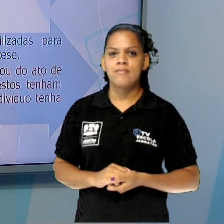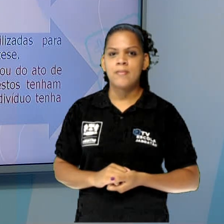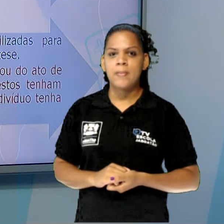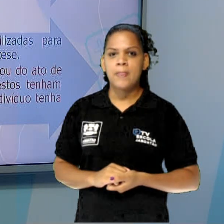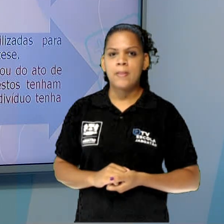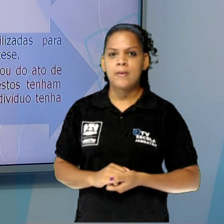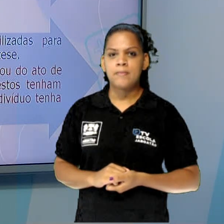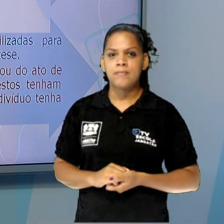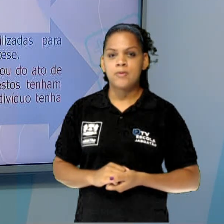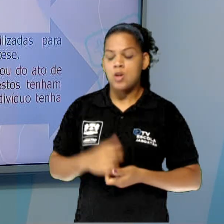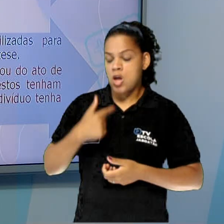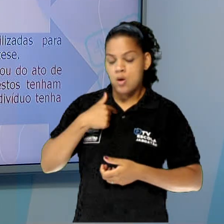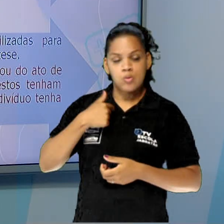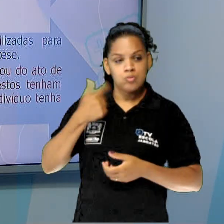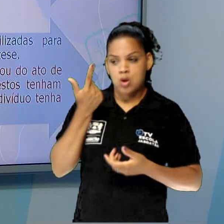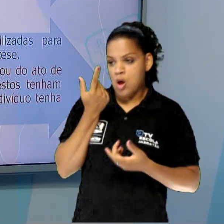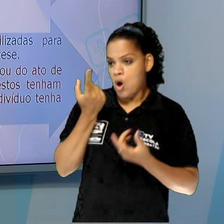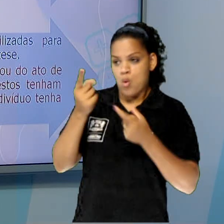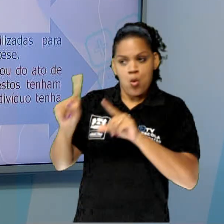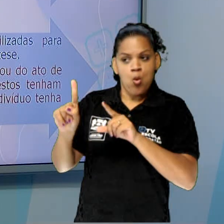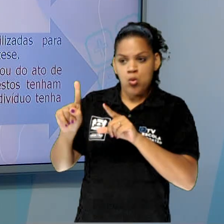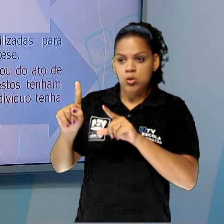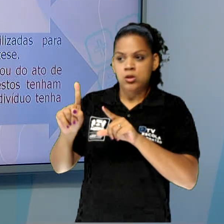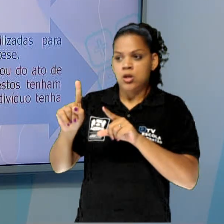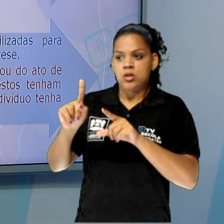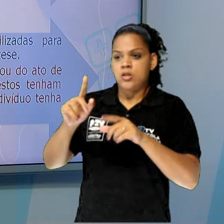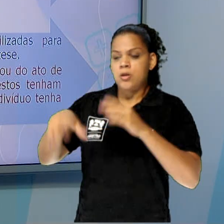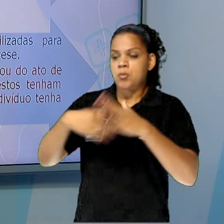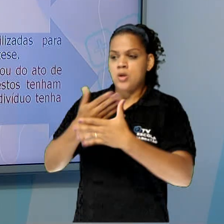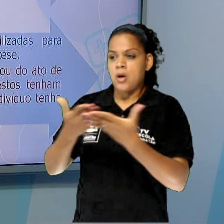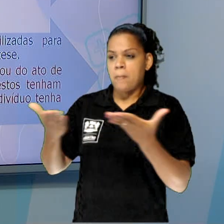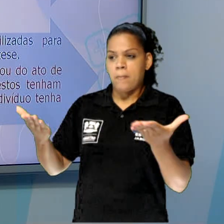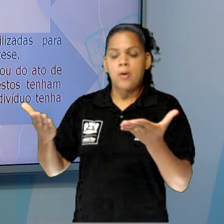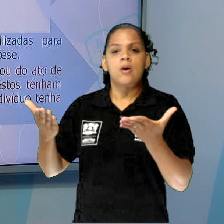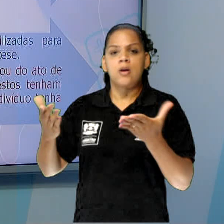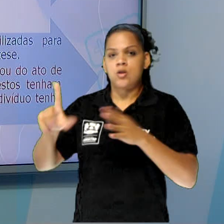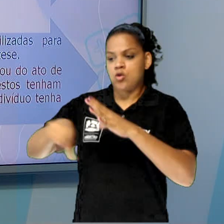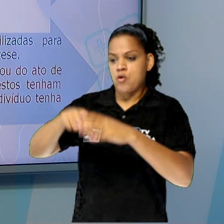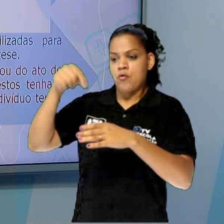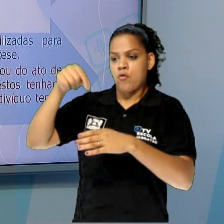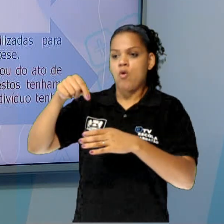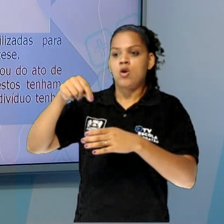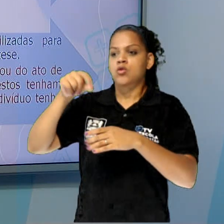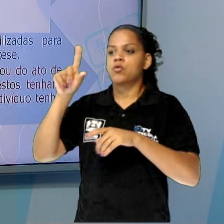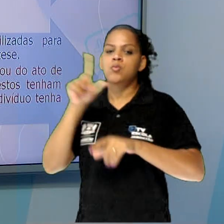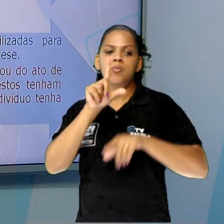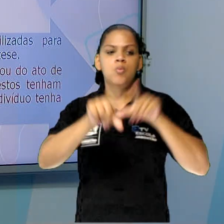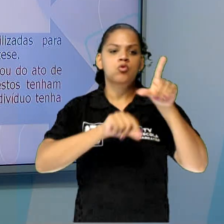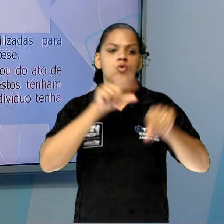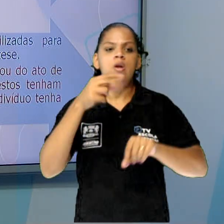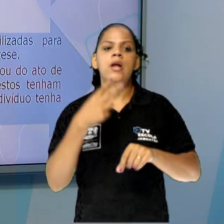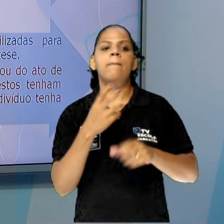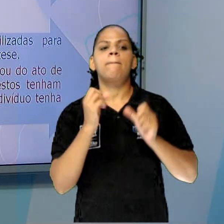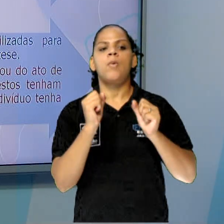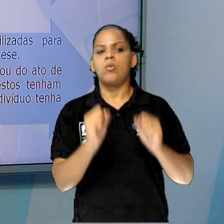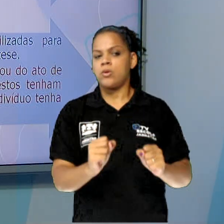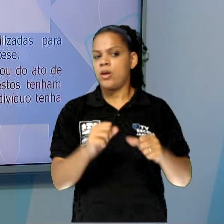esse tipo de campanha se o voto fosse facultativo, como ocorre nas democracias civilizadas. Então, é a ideia